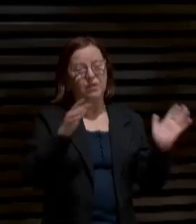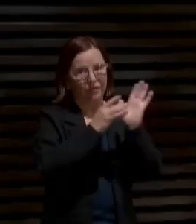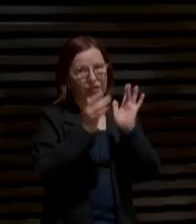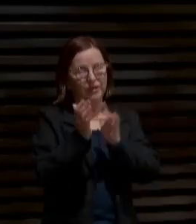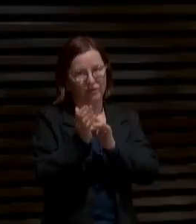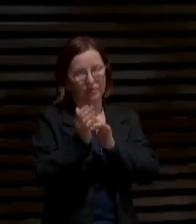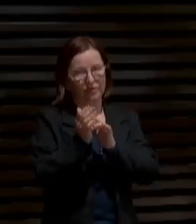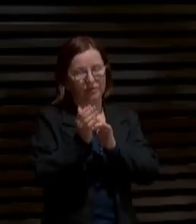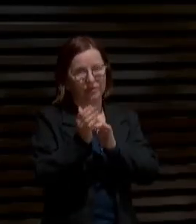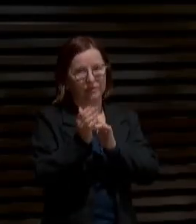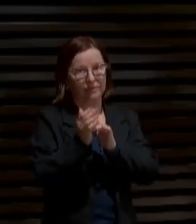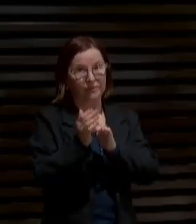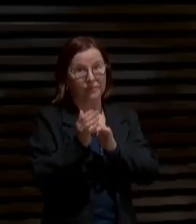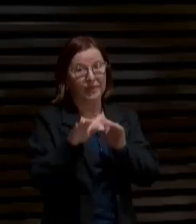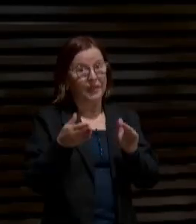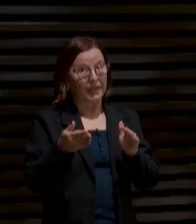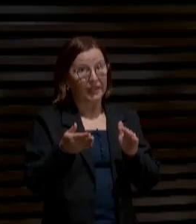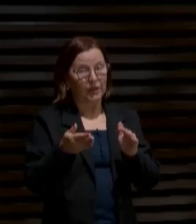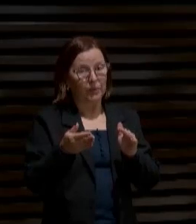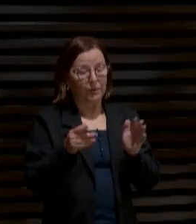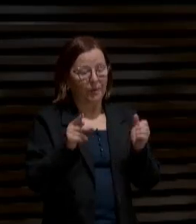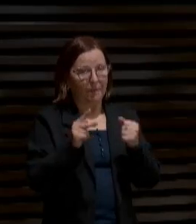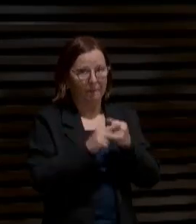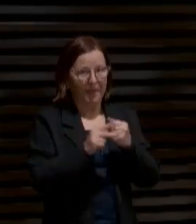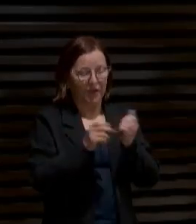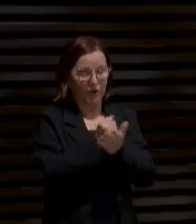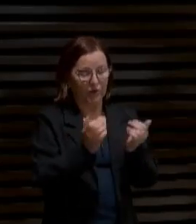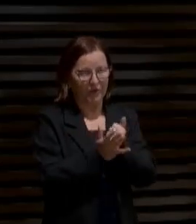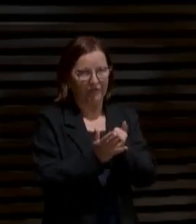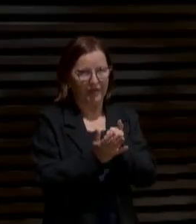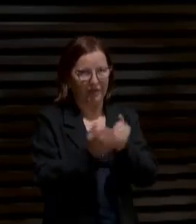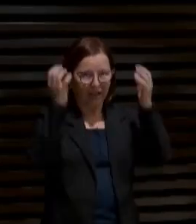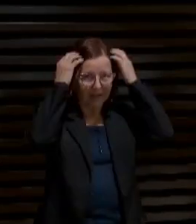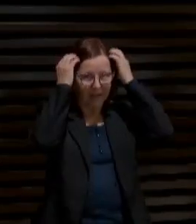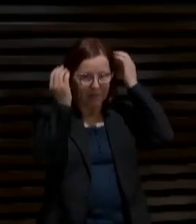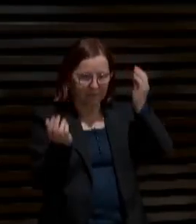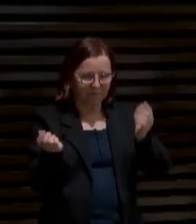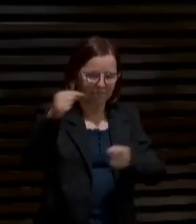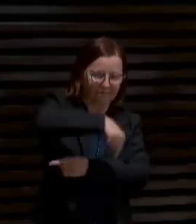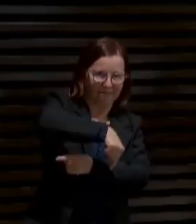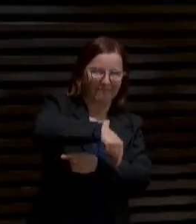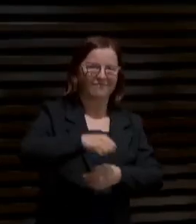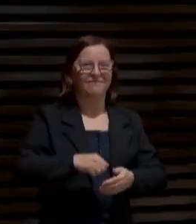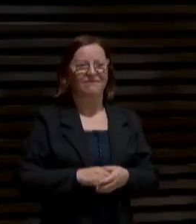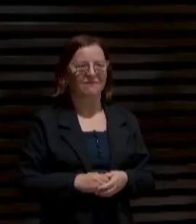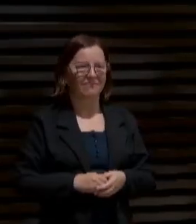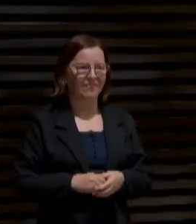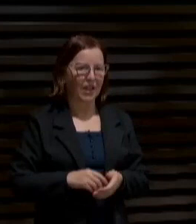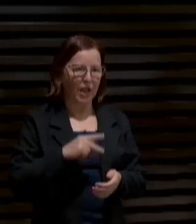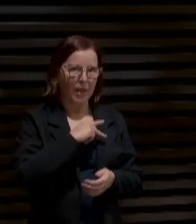o e conta-se que ele foi crucificado de cabeça para baixo então assim mas não há dois estudos atrás que